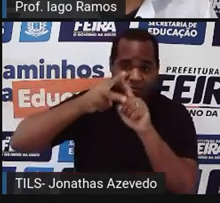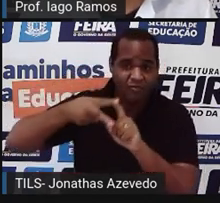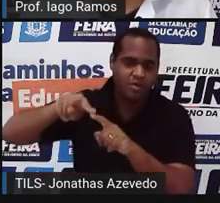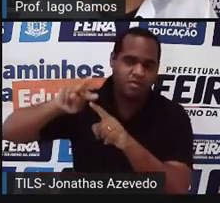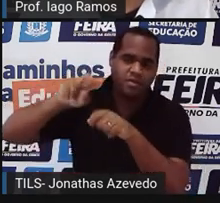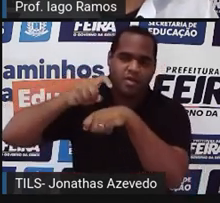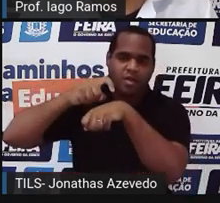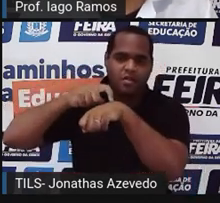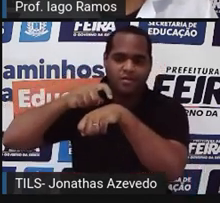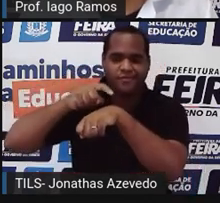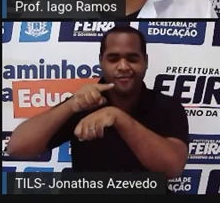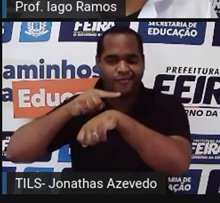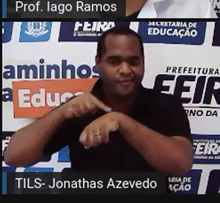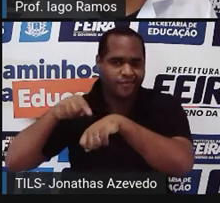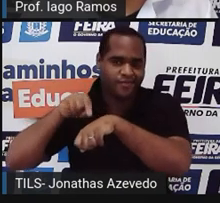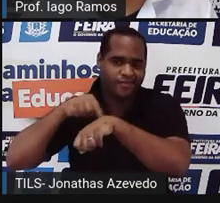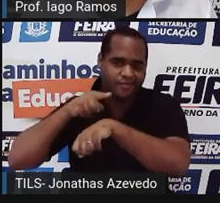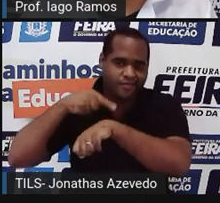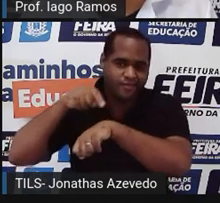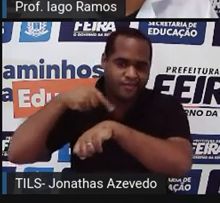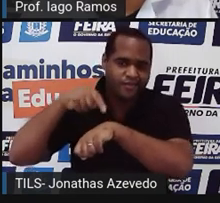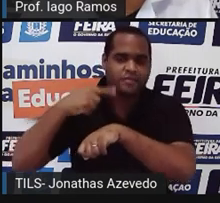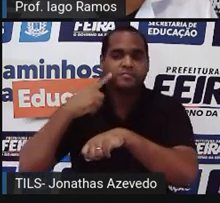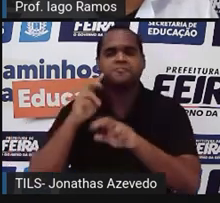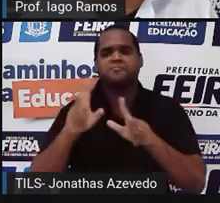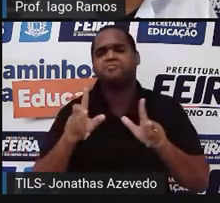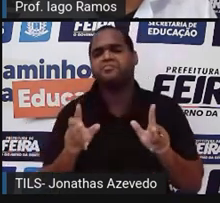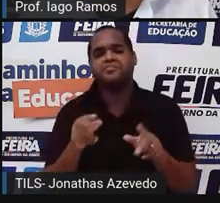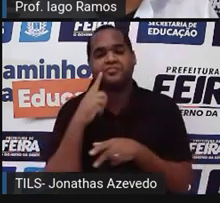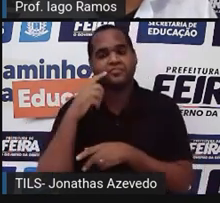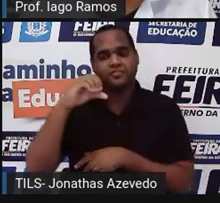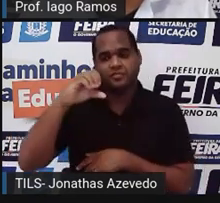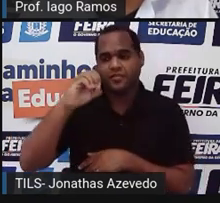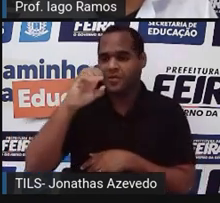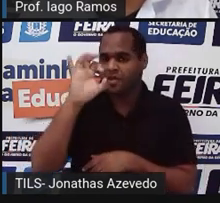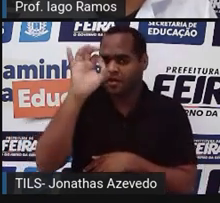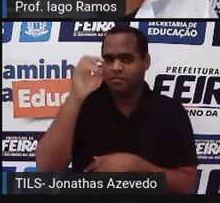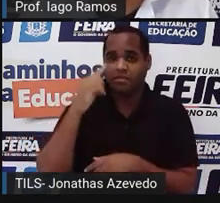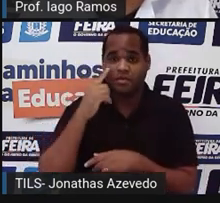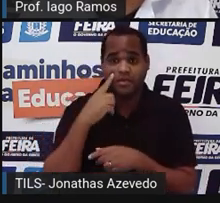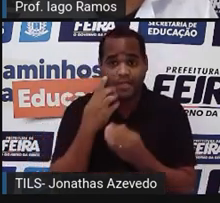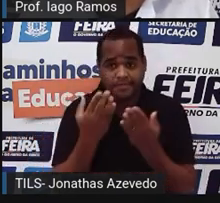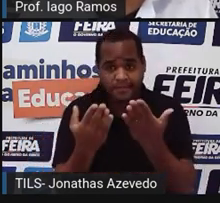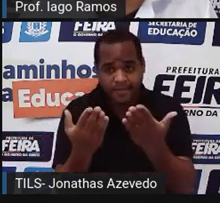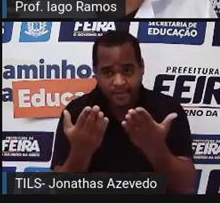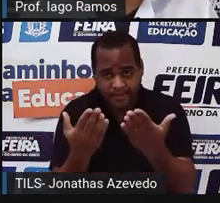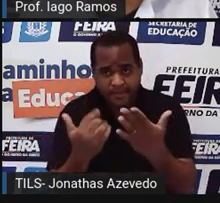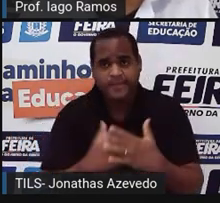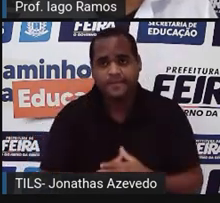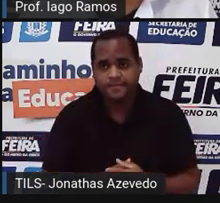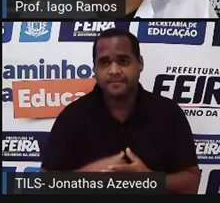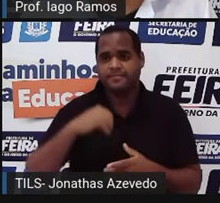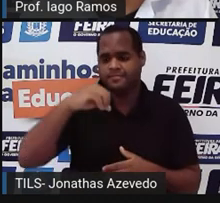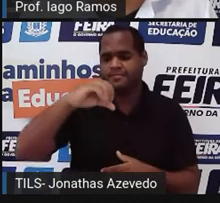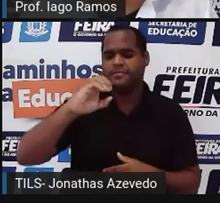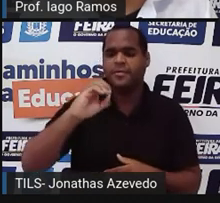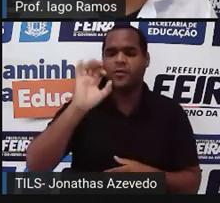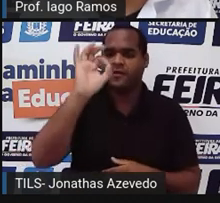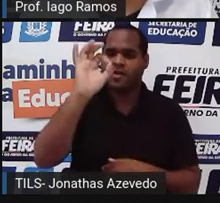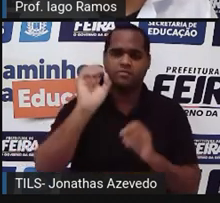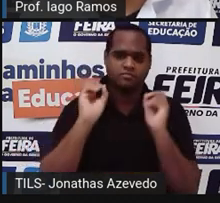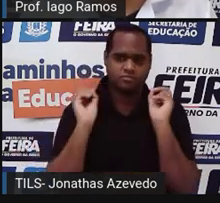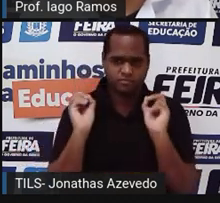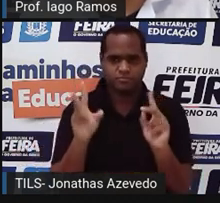do relógio. E aqui eu parei ali nos 90 graus, tá bom? Foi uma rotação ali de 90 graus, certo?